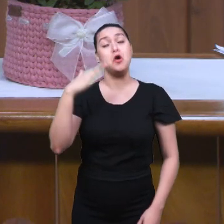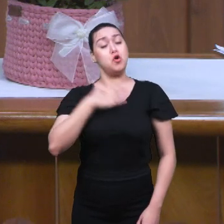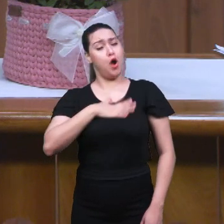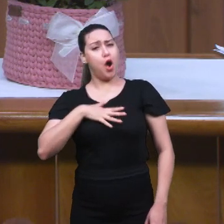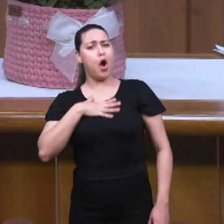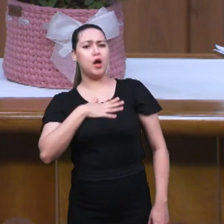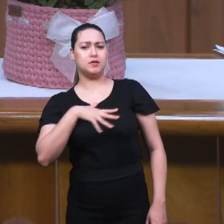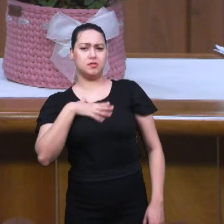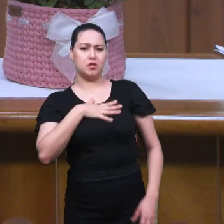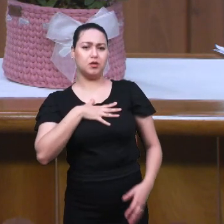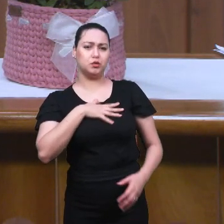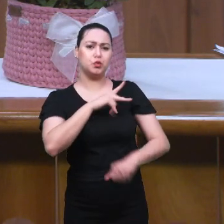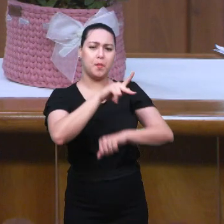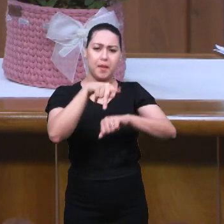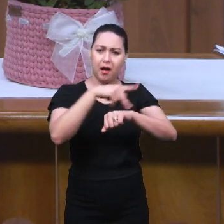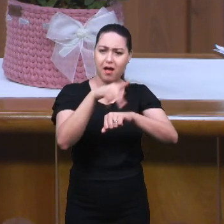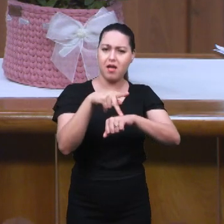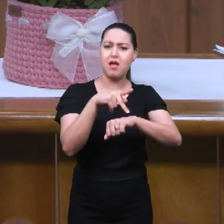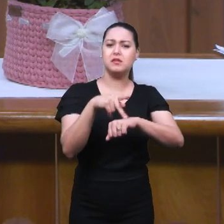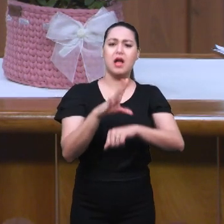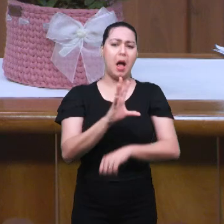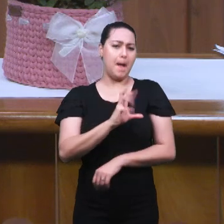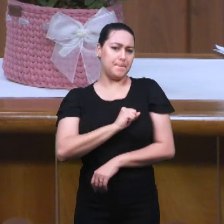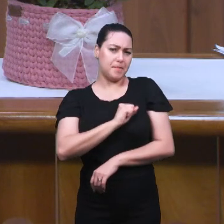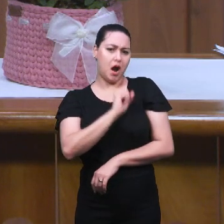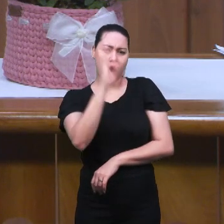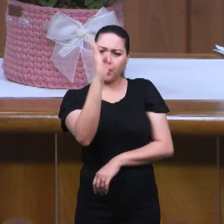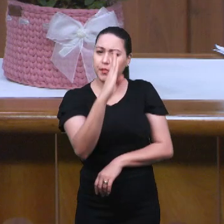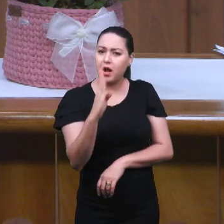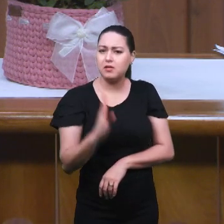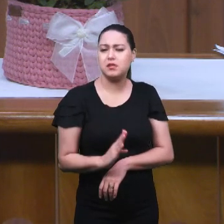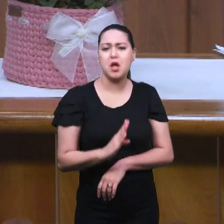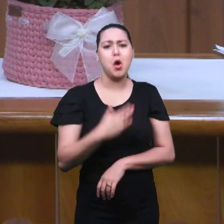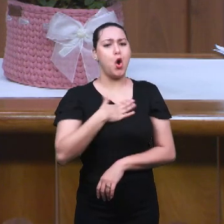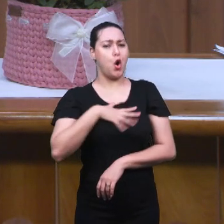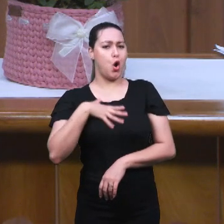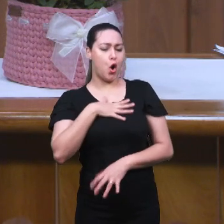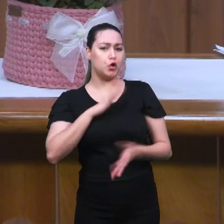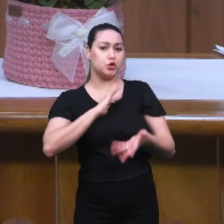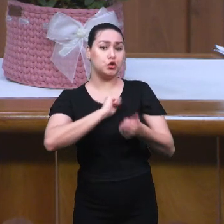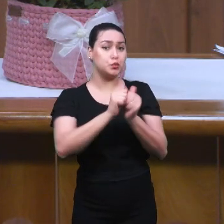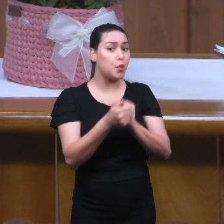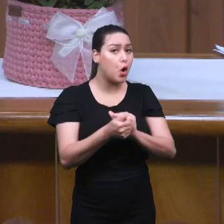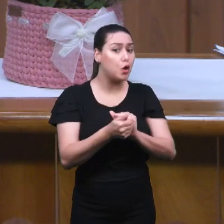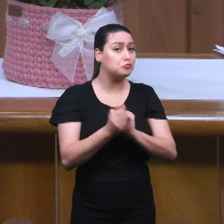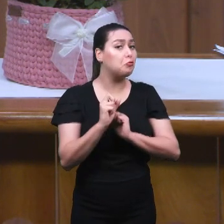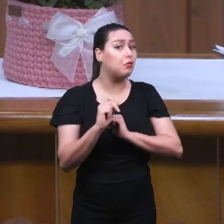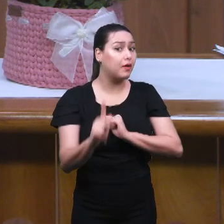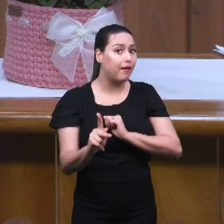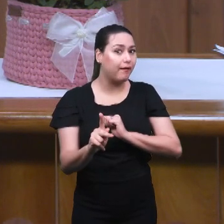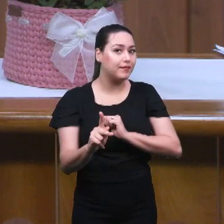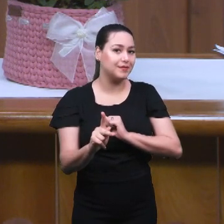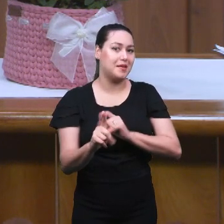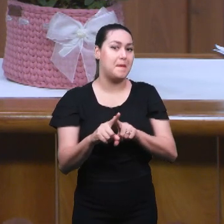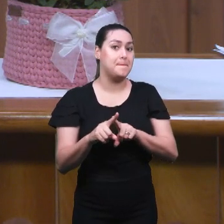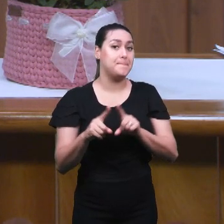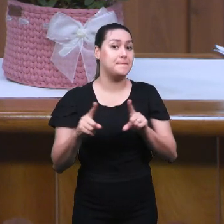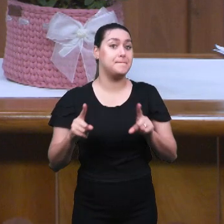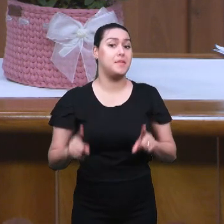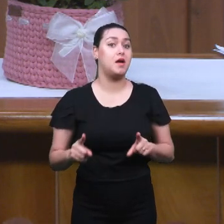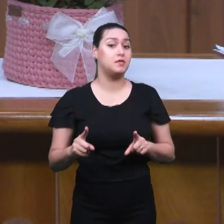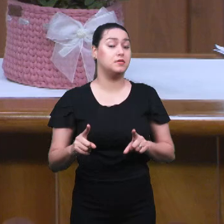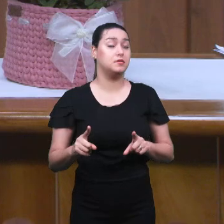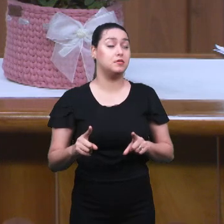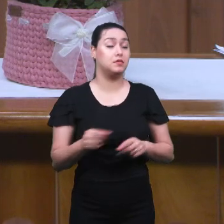nossa pátria, nós gostamos de alguém gosta de esporte, seja o que for, mas diz a palavra, se alguma coisa nos